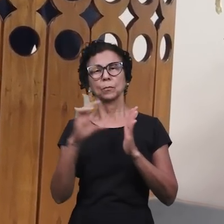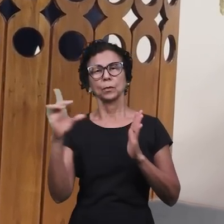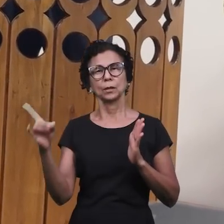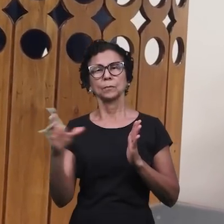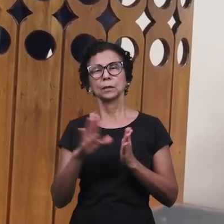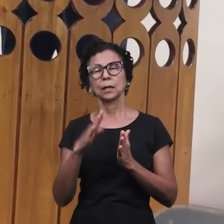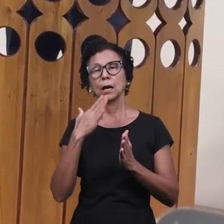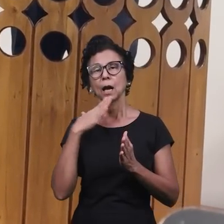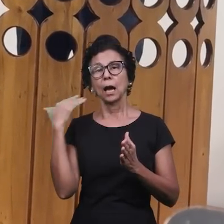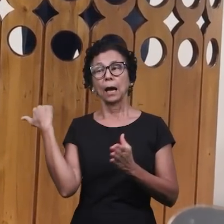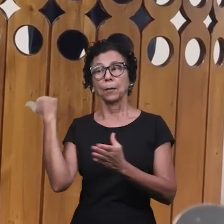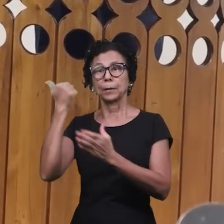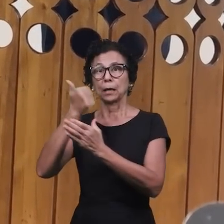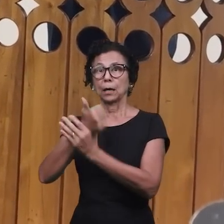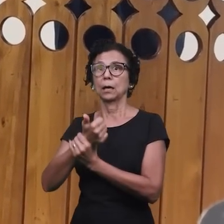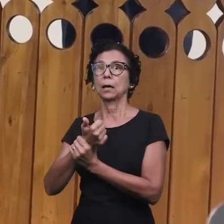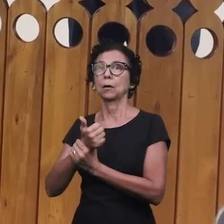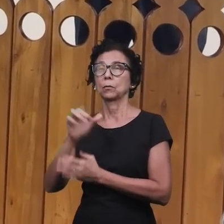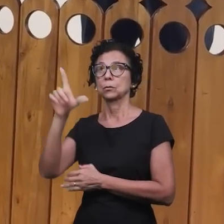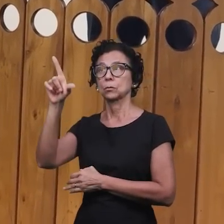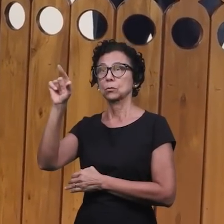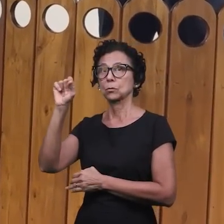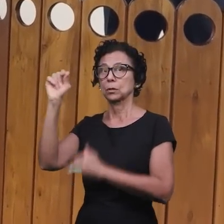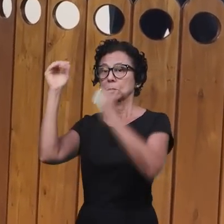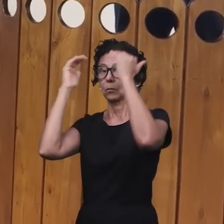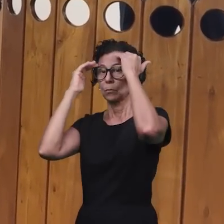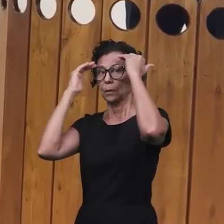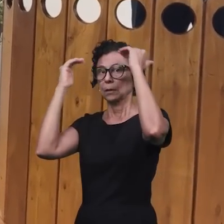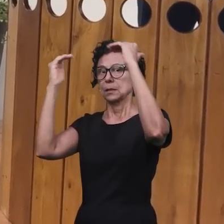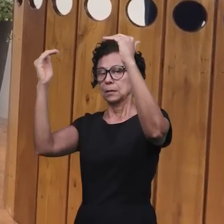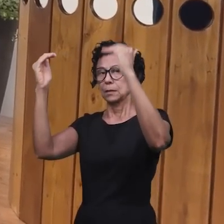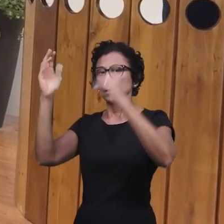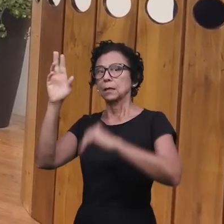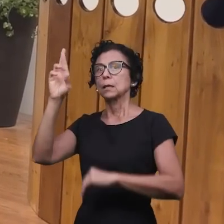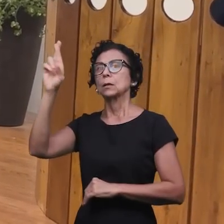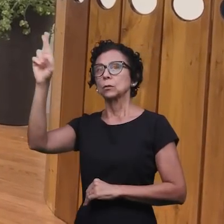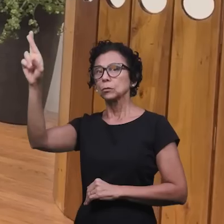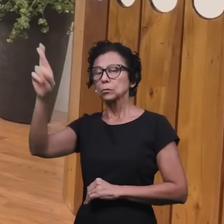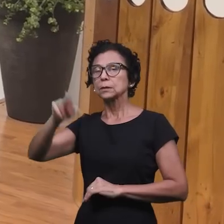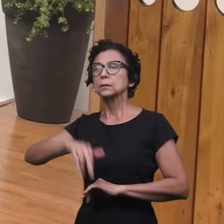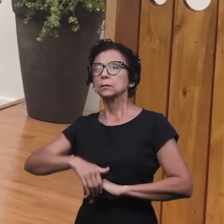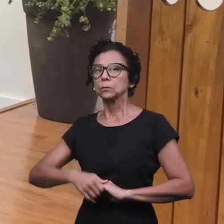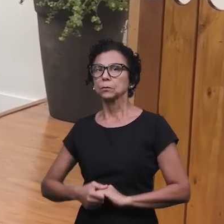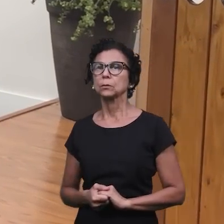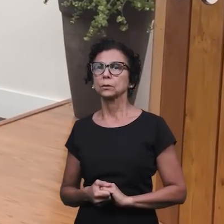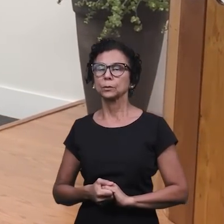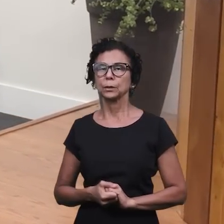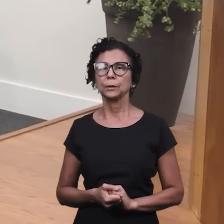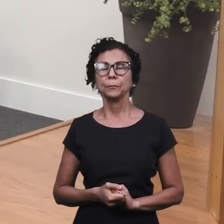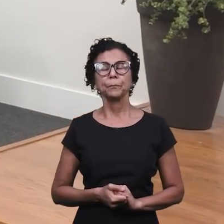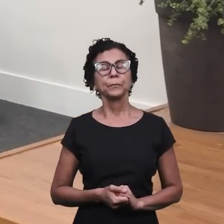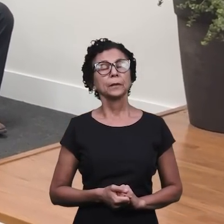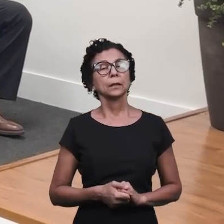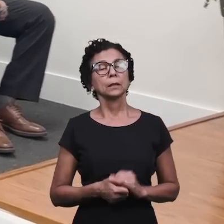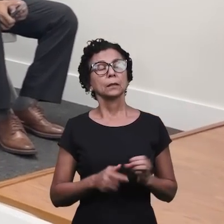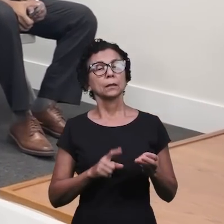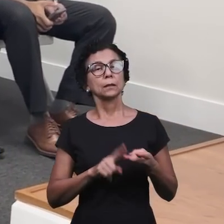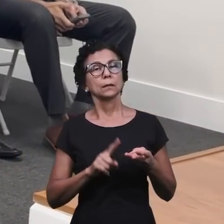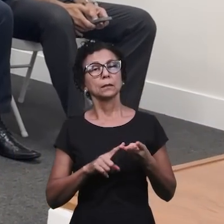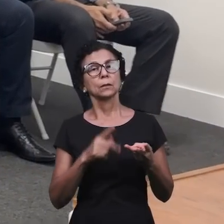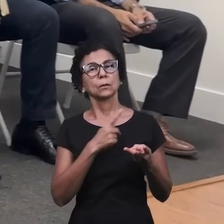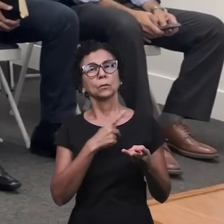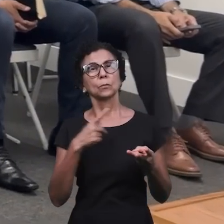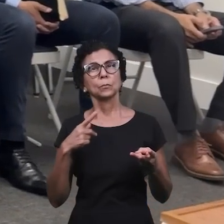a escolha de Abraão em seguir aquilo que o Senhor havia ordenado. Por fim, o pastor Taylor